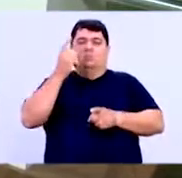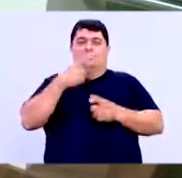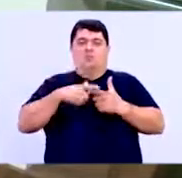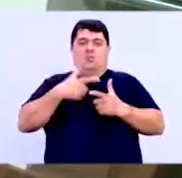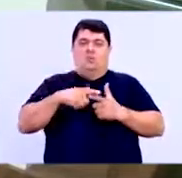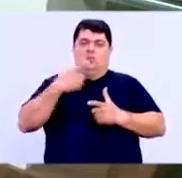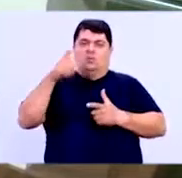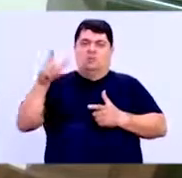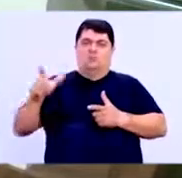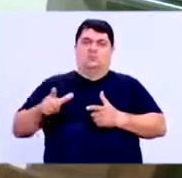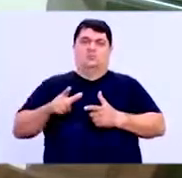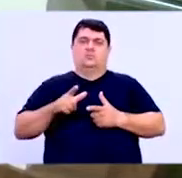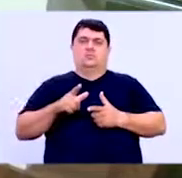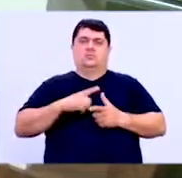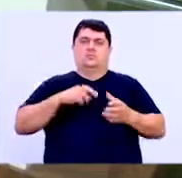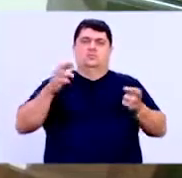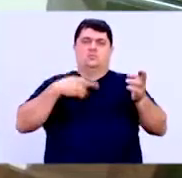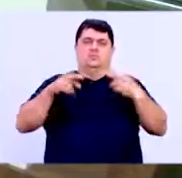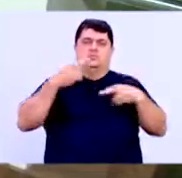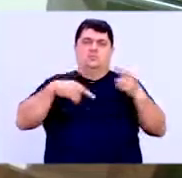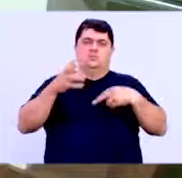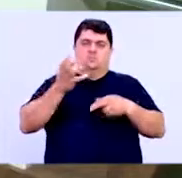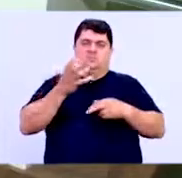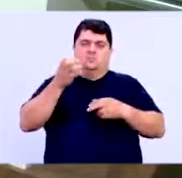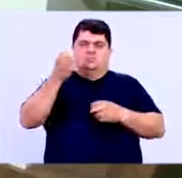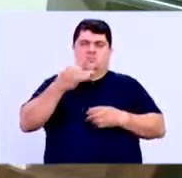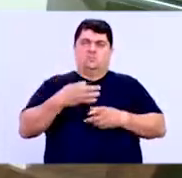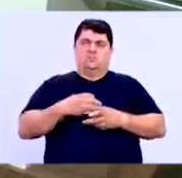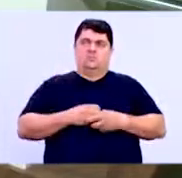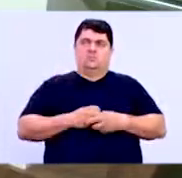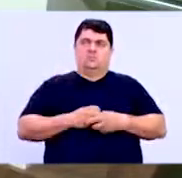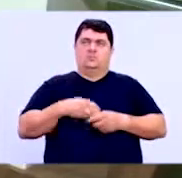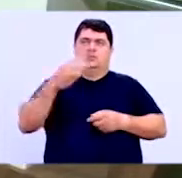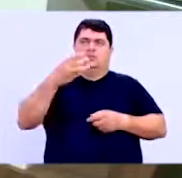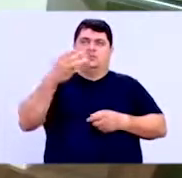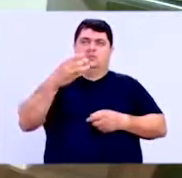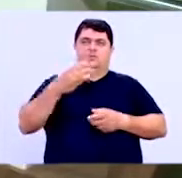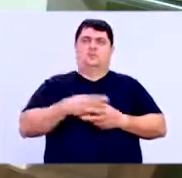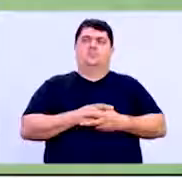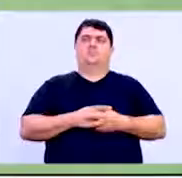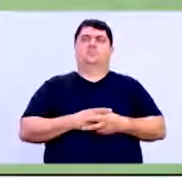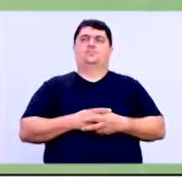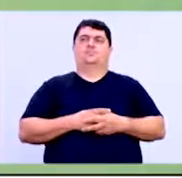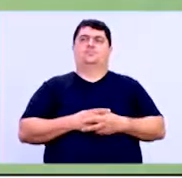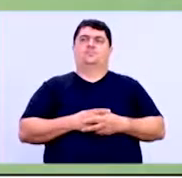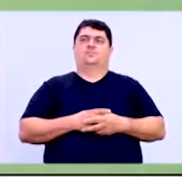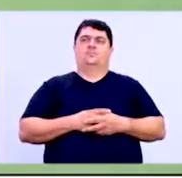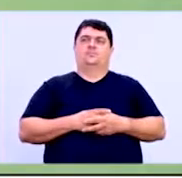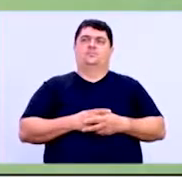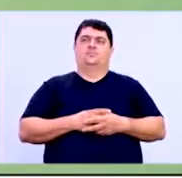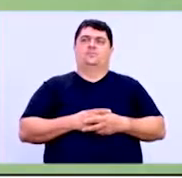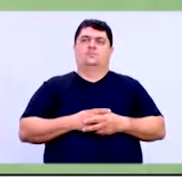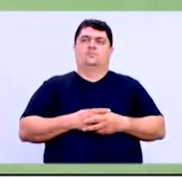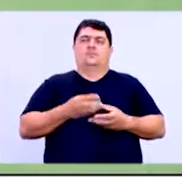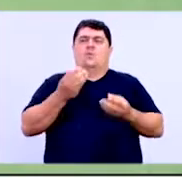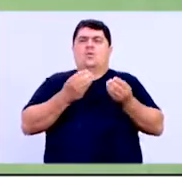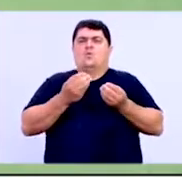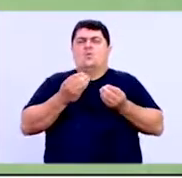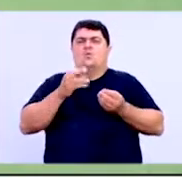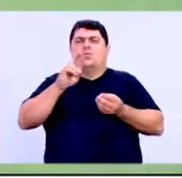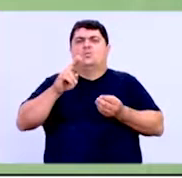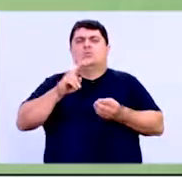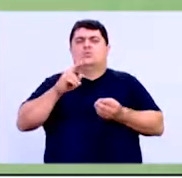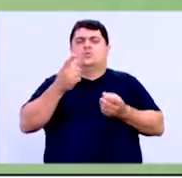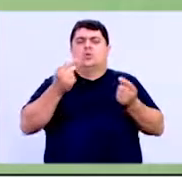mais, Denise? Várias outras respostas. Quer comentar? Vamos comentar a terceira? Então vamos. Como funciona o